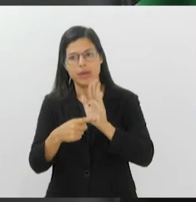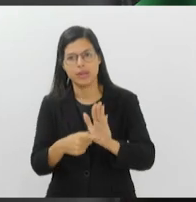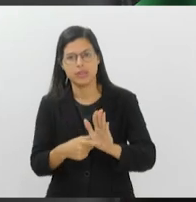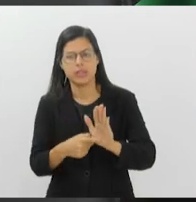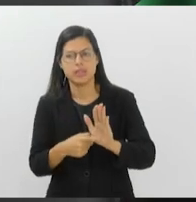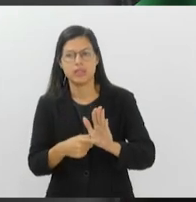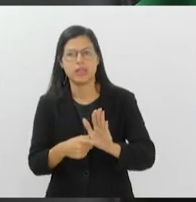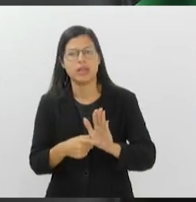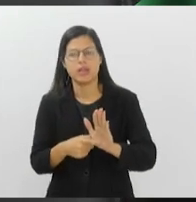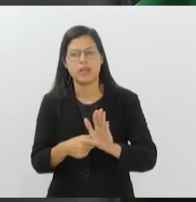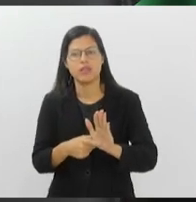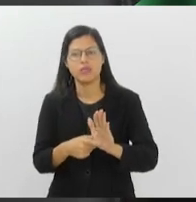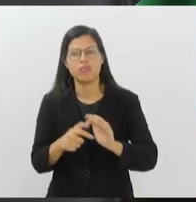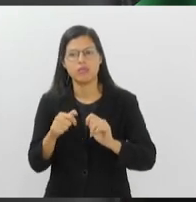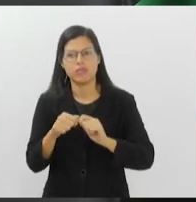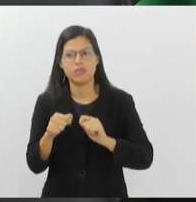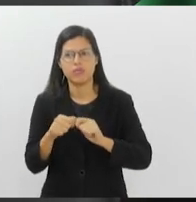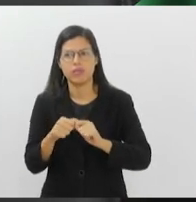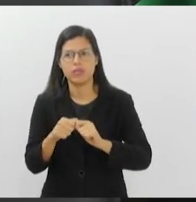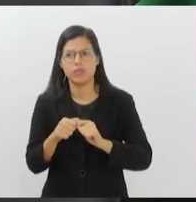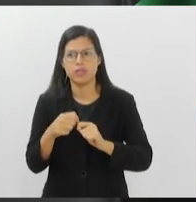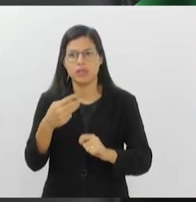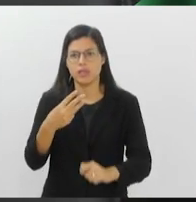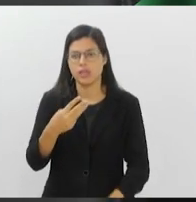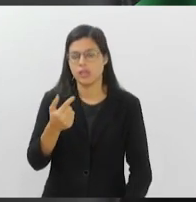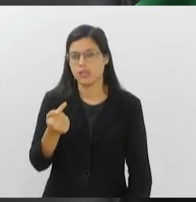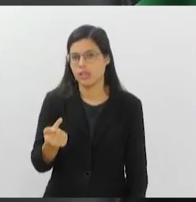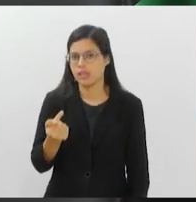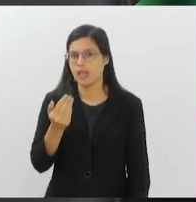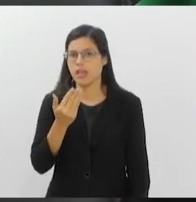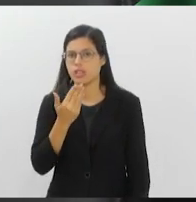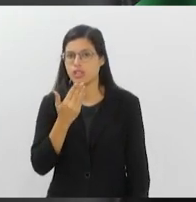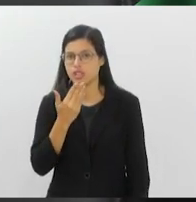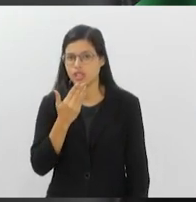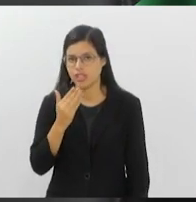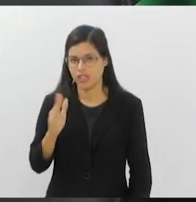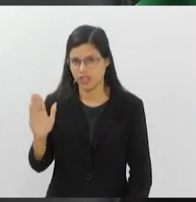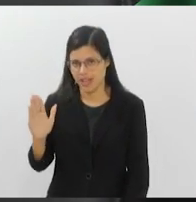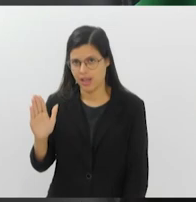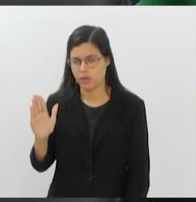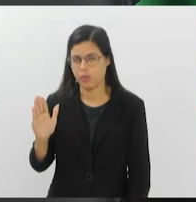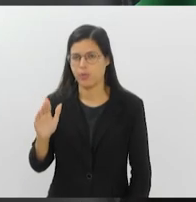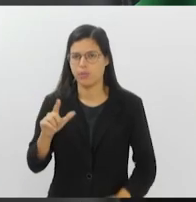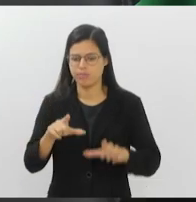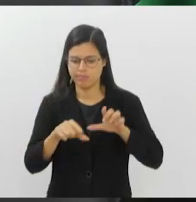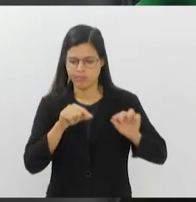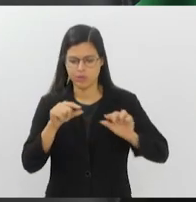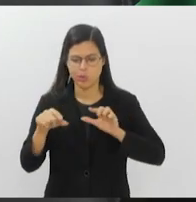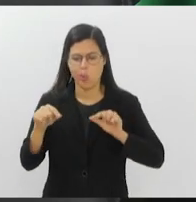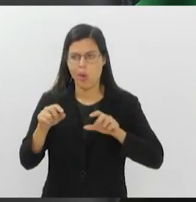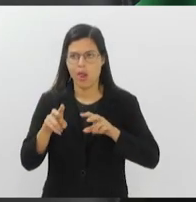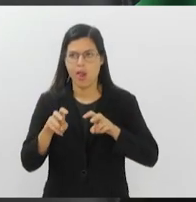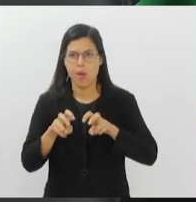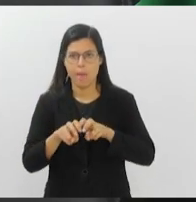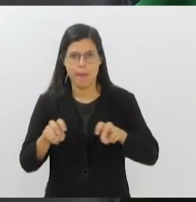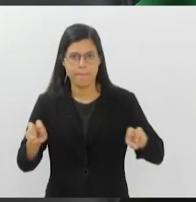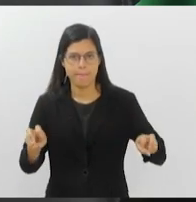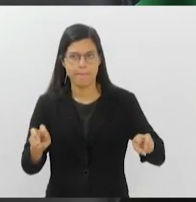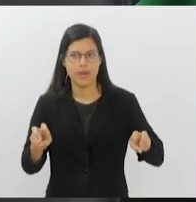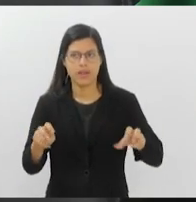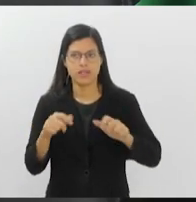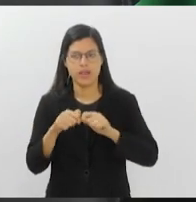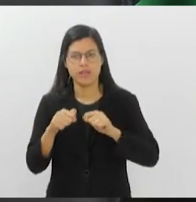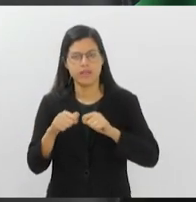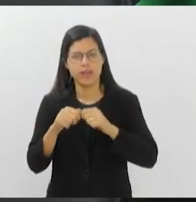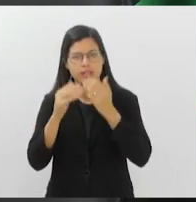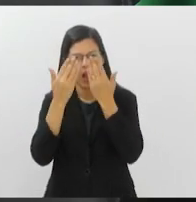apresentam, se colocam, 37 candidatos, uma mesa consultora faz aí